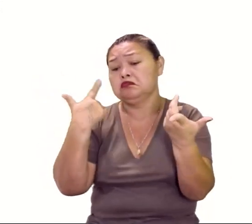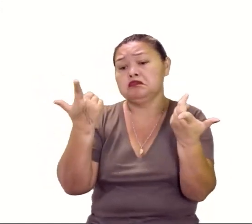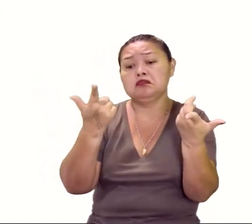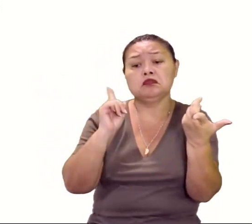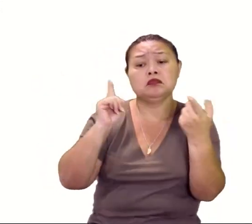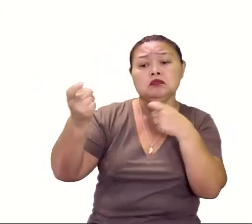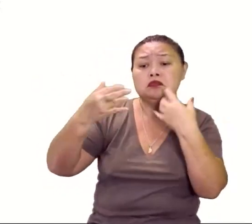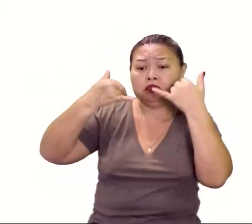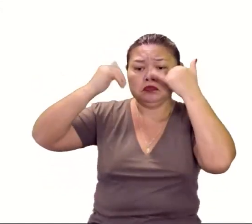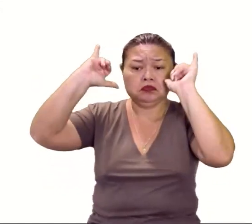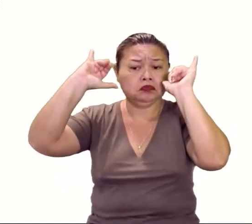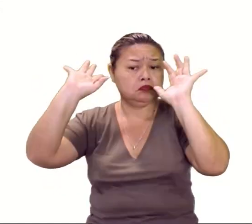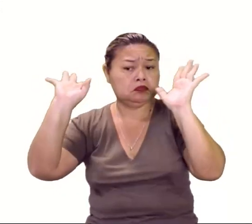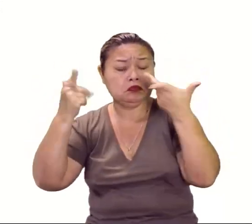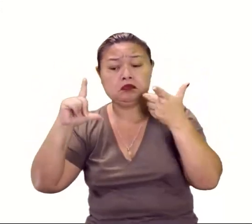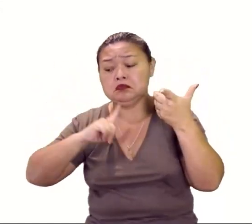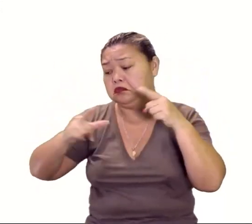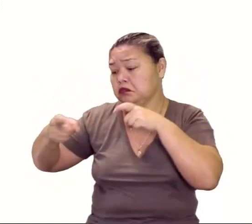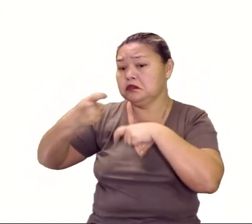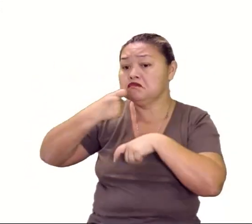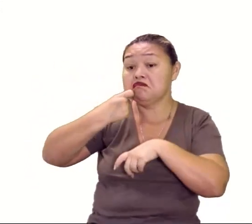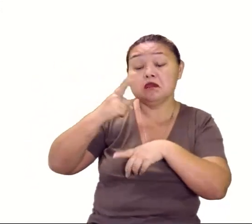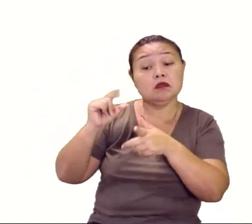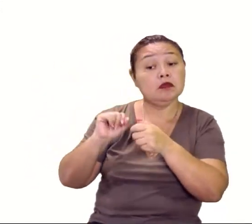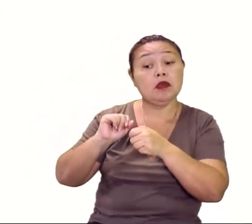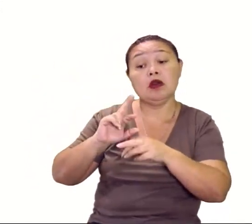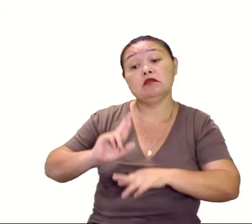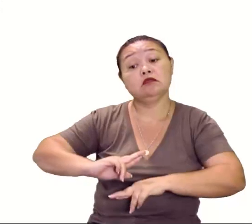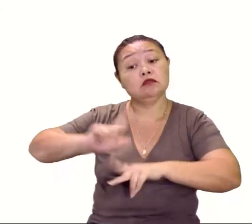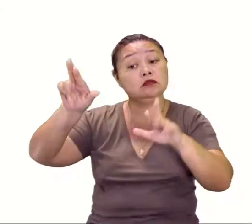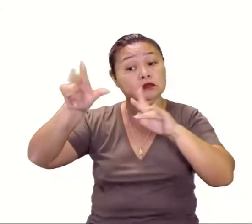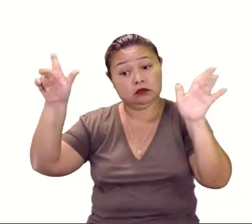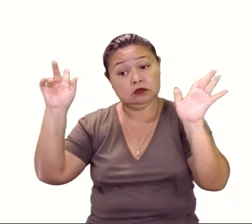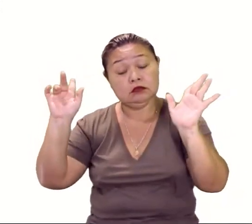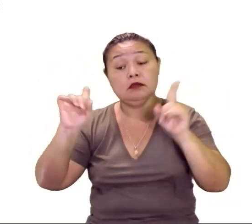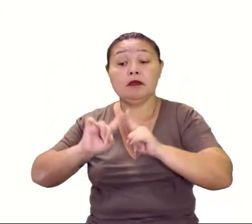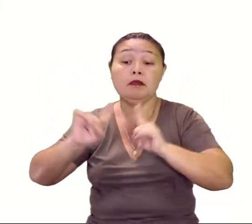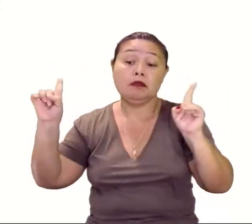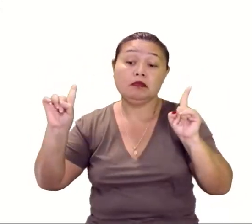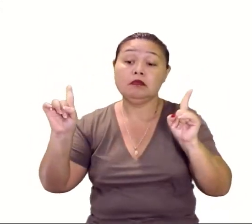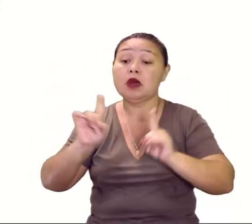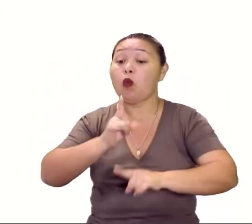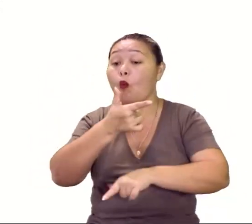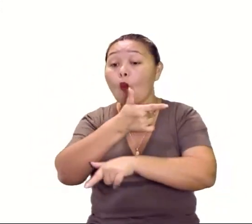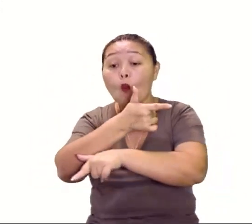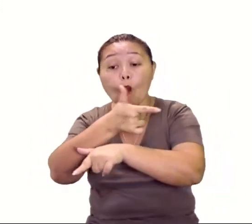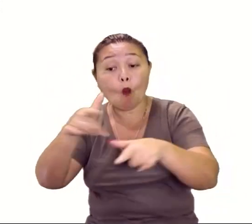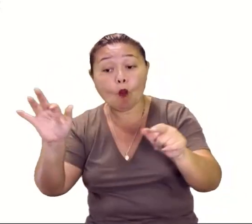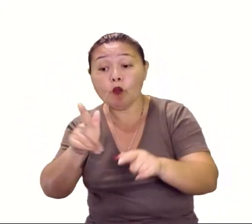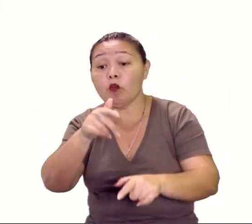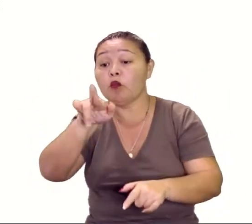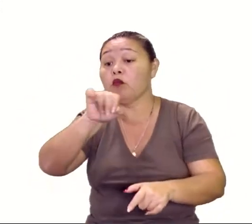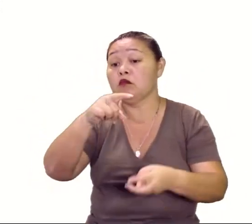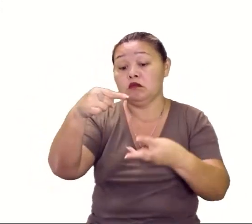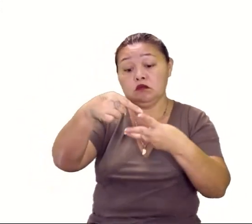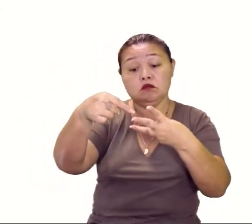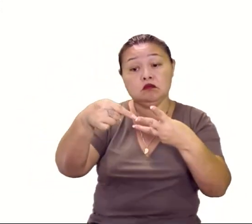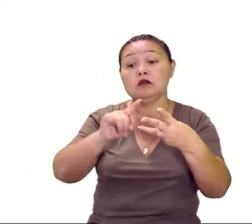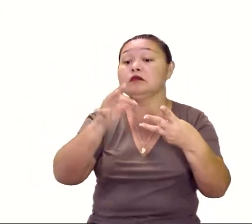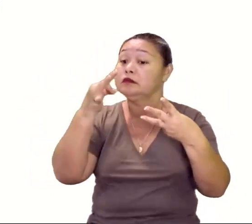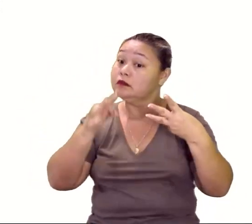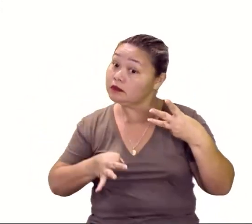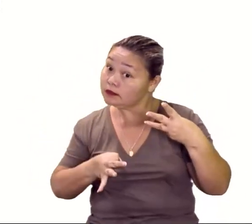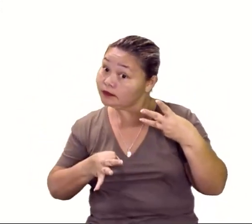Cria gado, tem peixe, faz alguma coisa diferente. Mas não cultiva nenhum desses grãos,